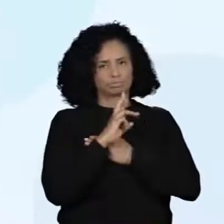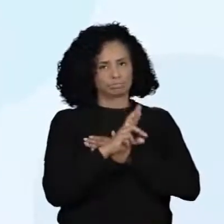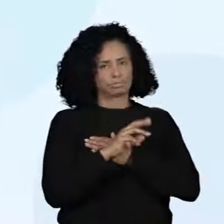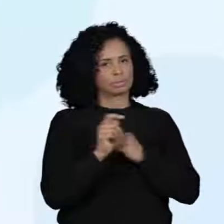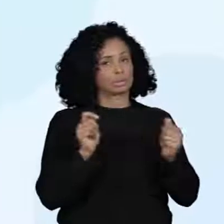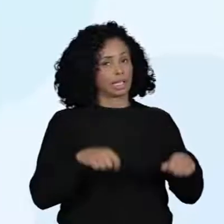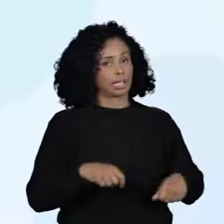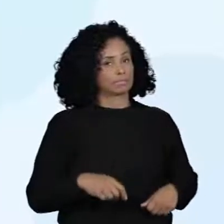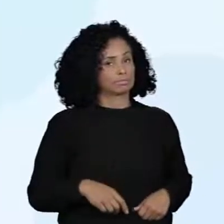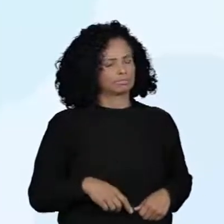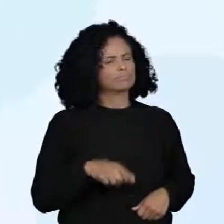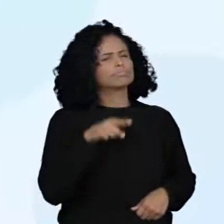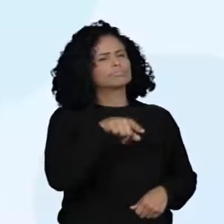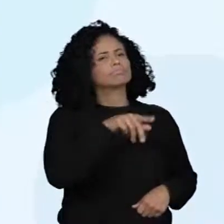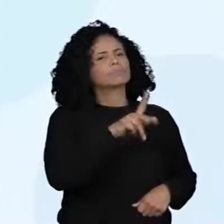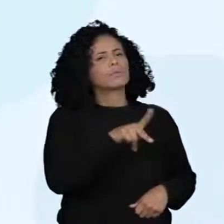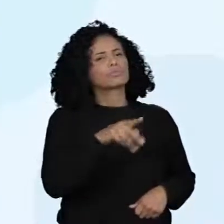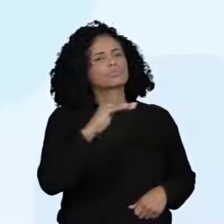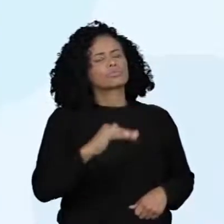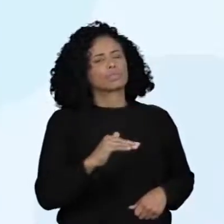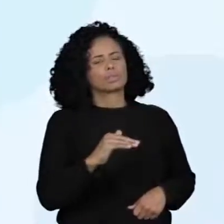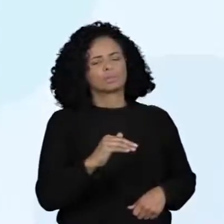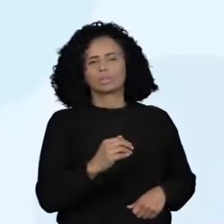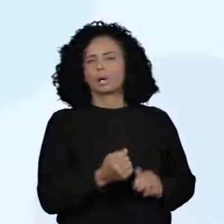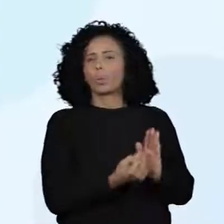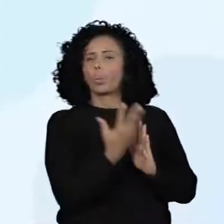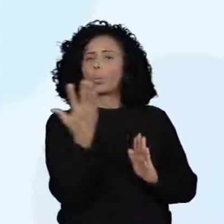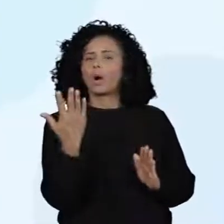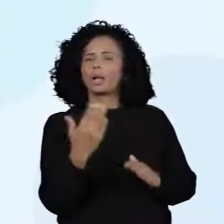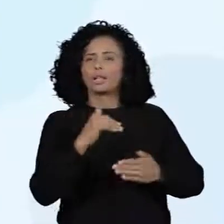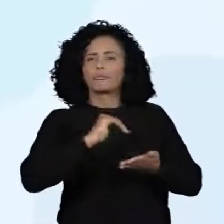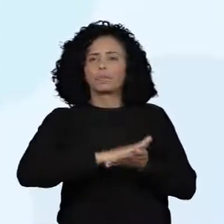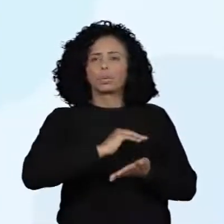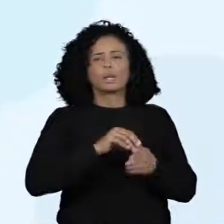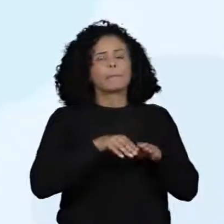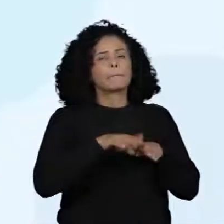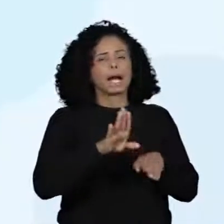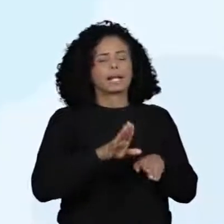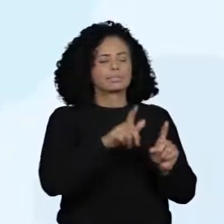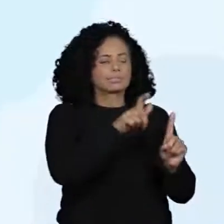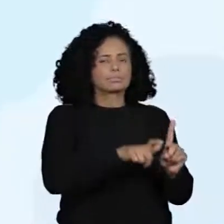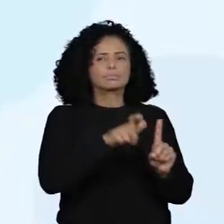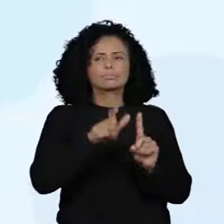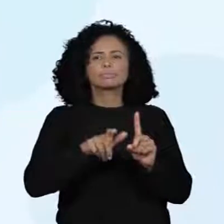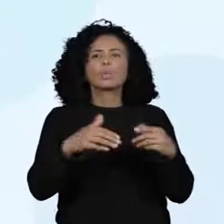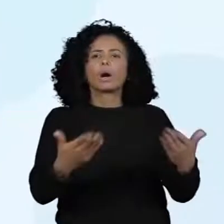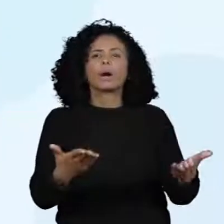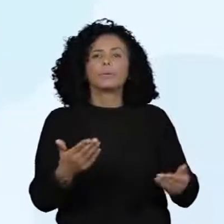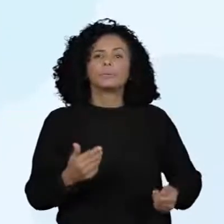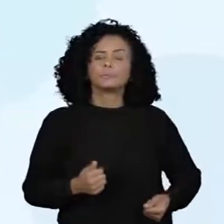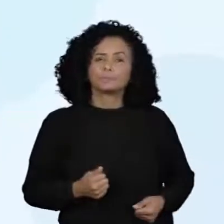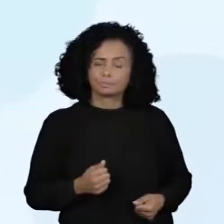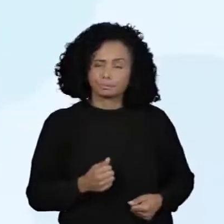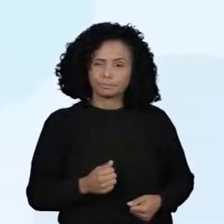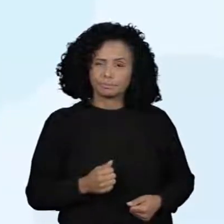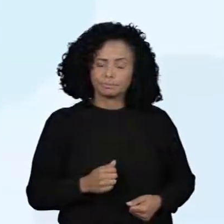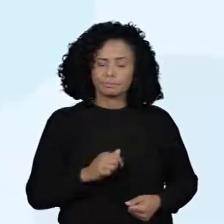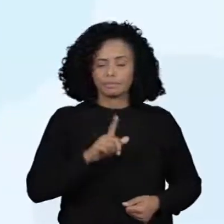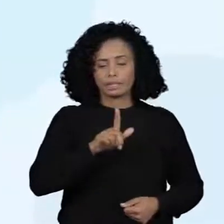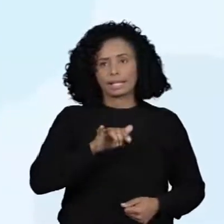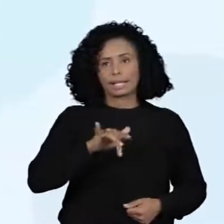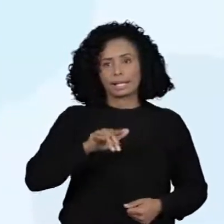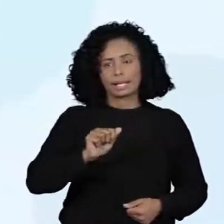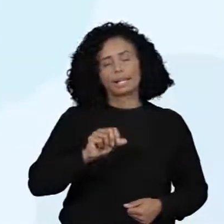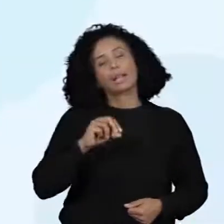ajude aí. Quem tem mais figurinhas, a Leila ou o Carlos? Pensando nos dois números, né, que o